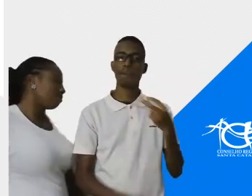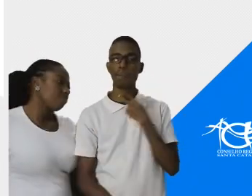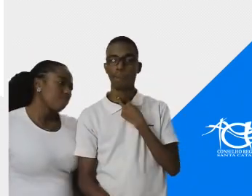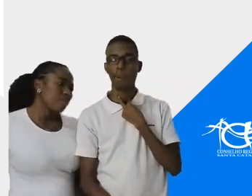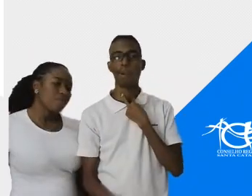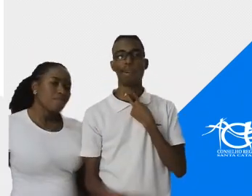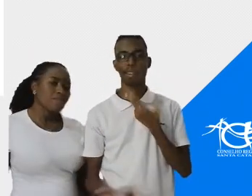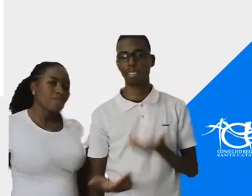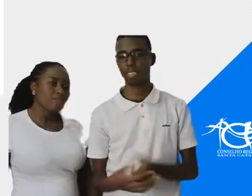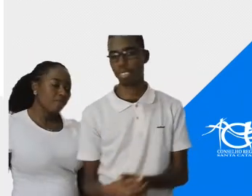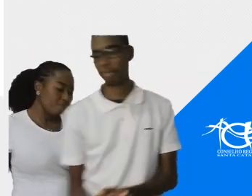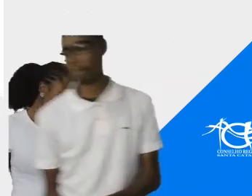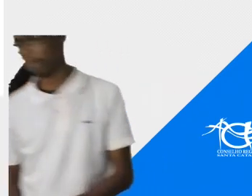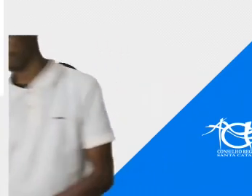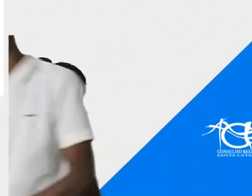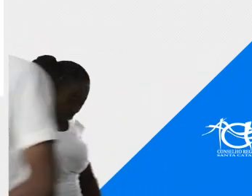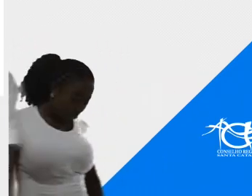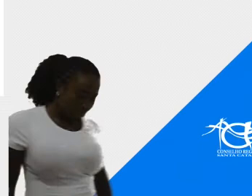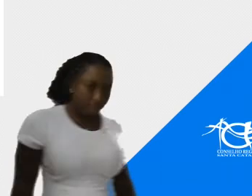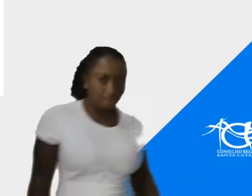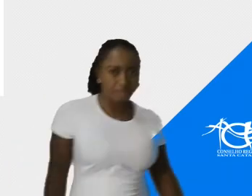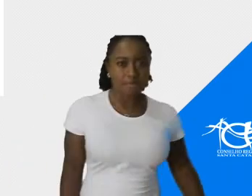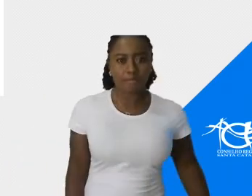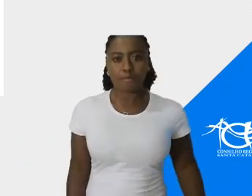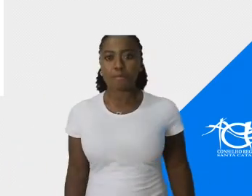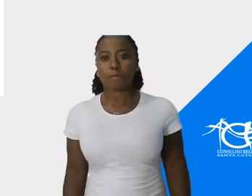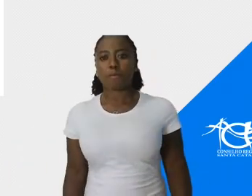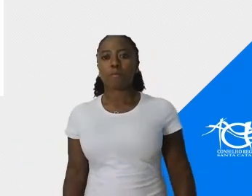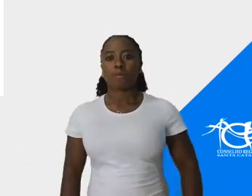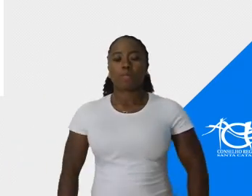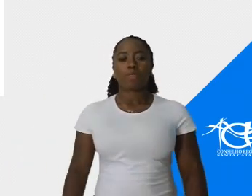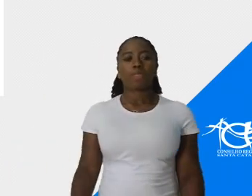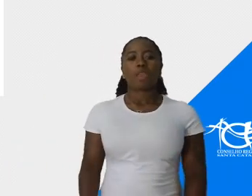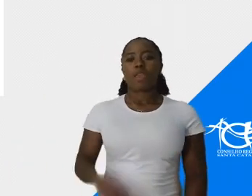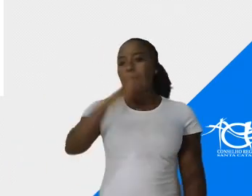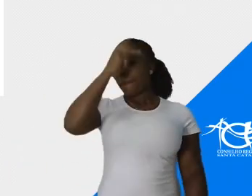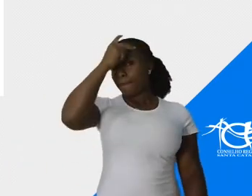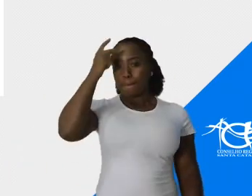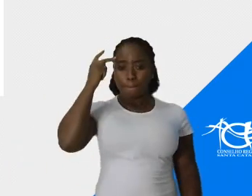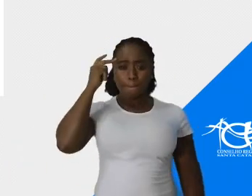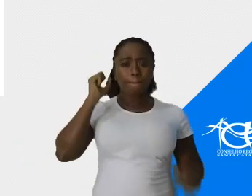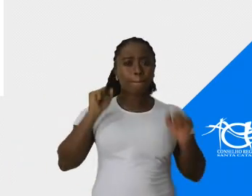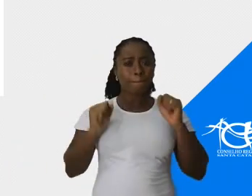nós avaliássemos competências para as pessoas dirigirem, provavelmente 80% das